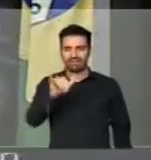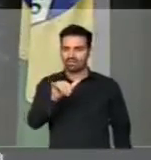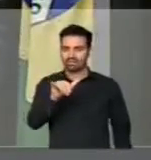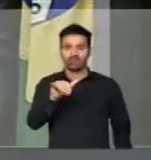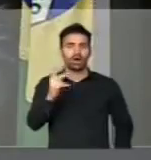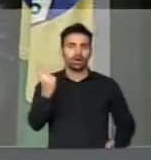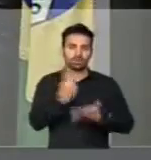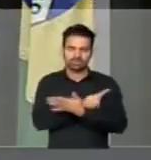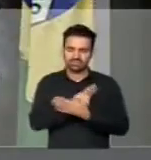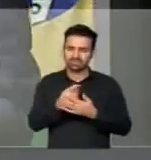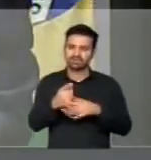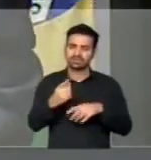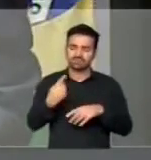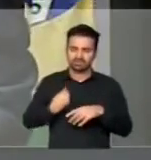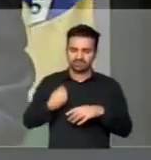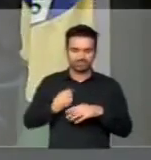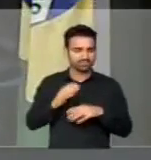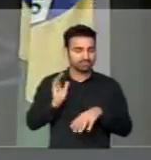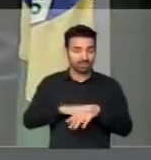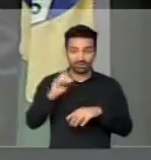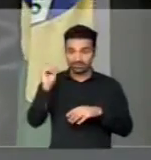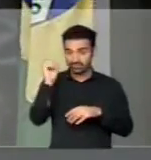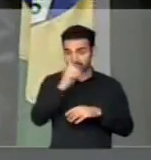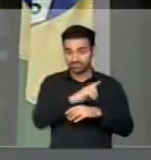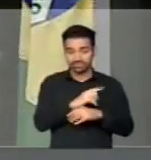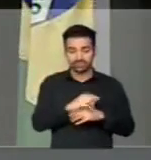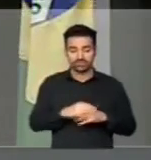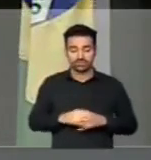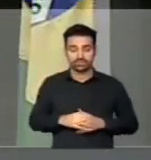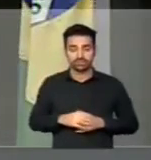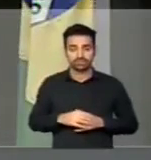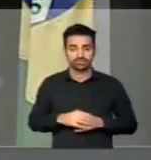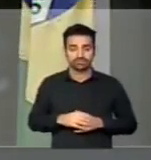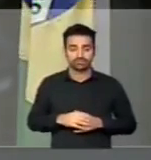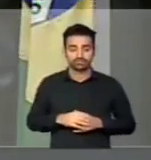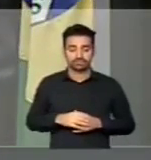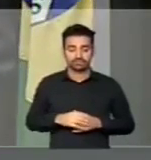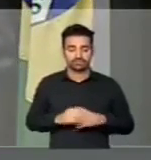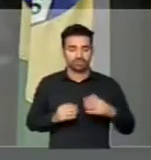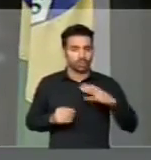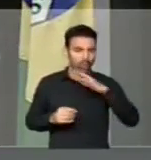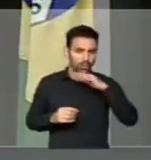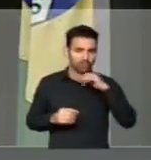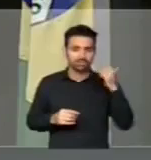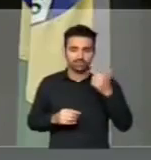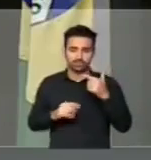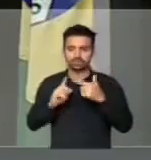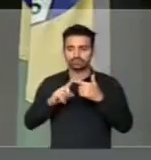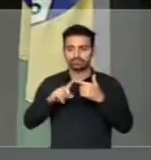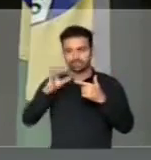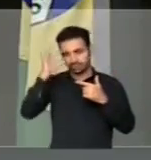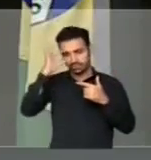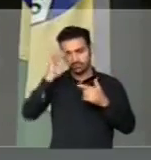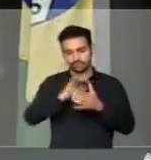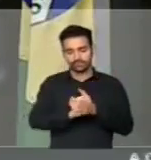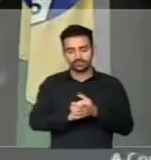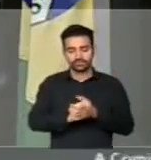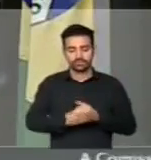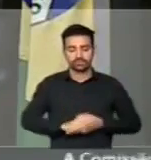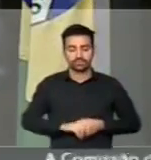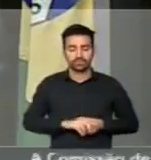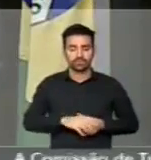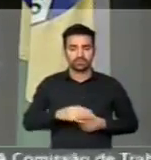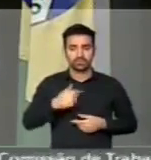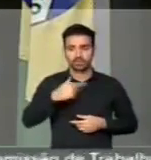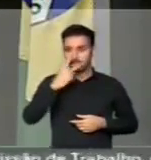grave, tão crítica como nós chegamos depois do governo Dilma. Era o choque de capitalismo. Parecia-nos